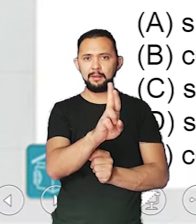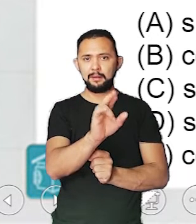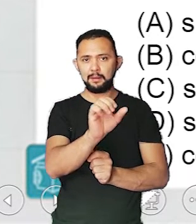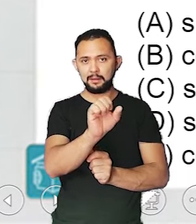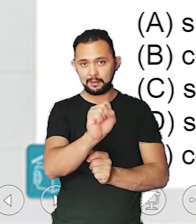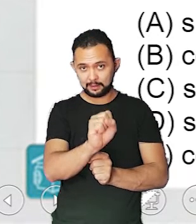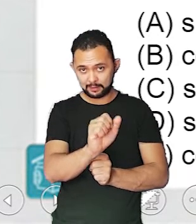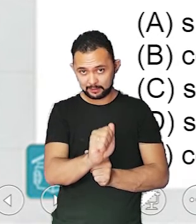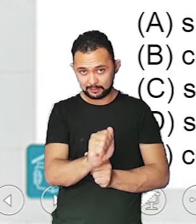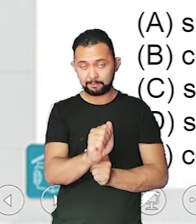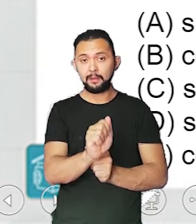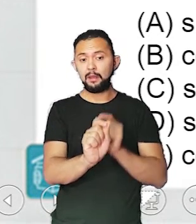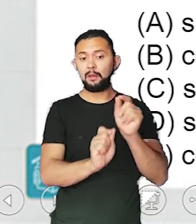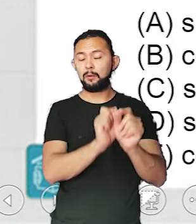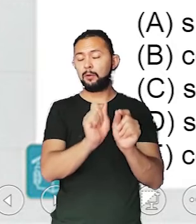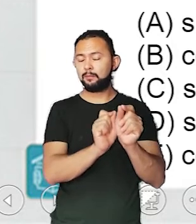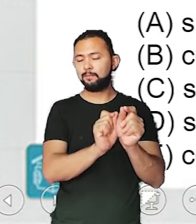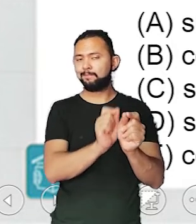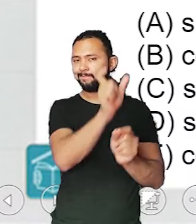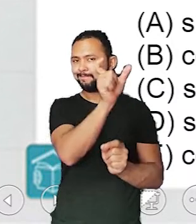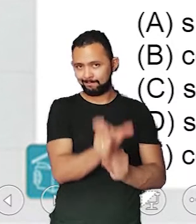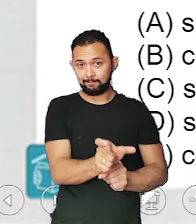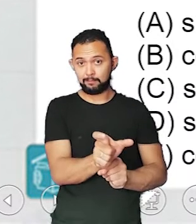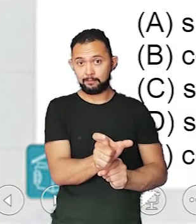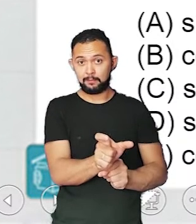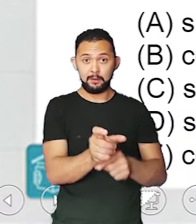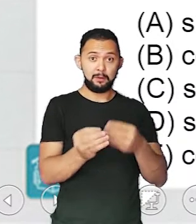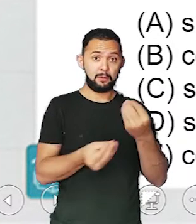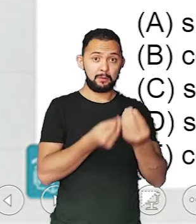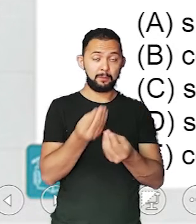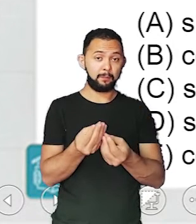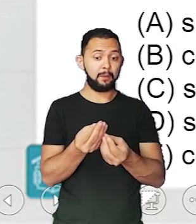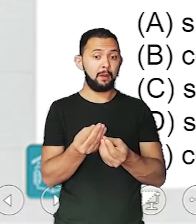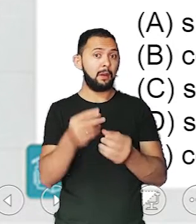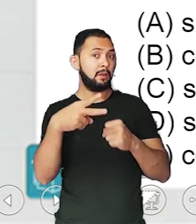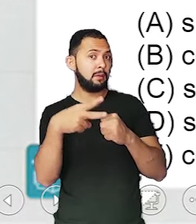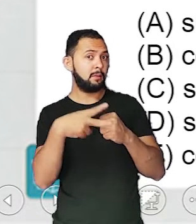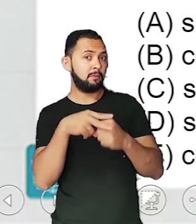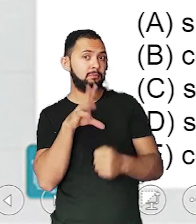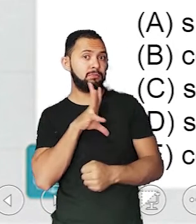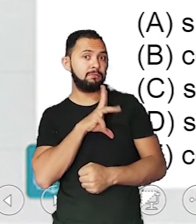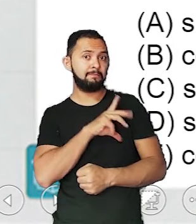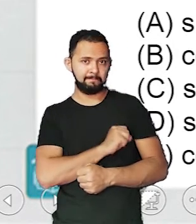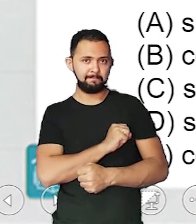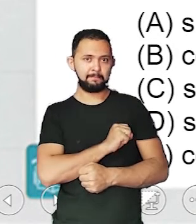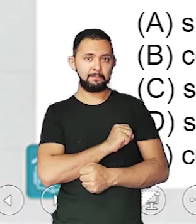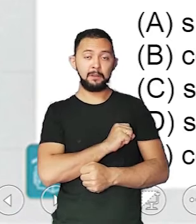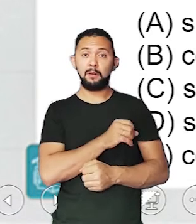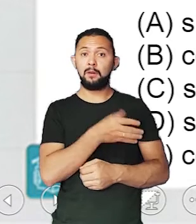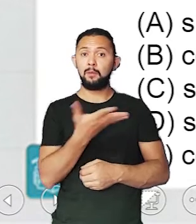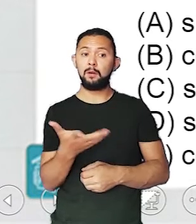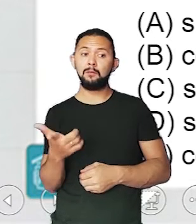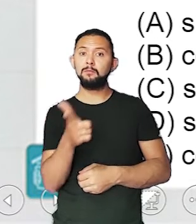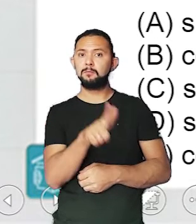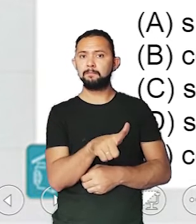né? Veja aqui, ó. João é sujeito, não é? João é sujeito. Aqui o verbo amava e quem ele amava, né?